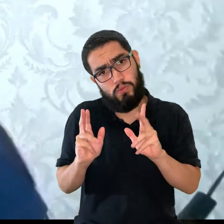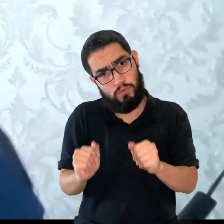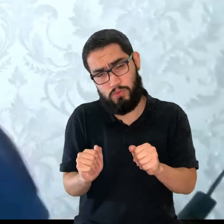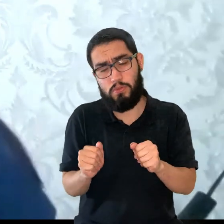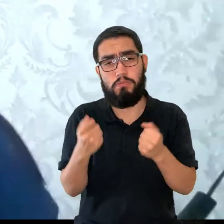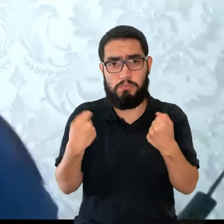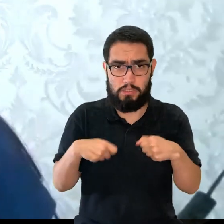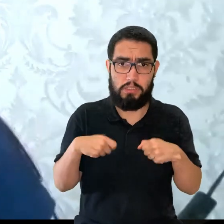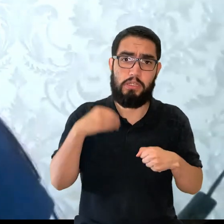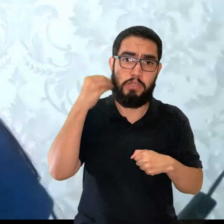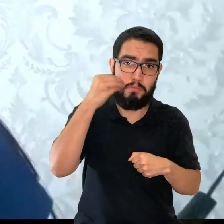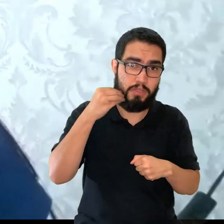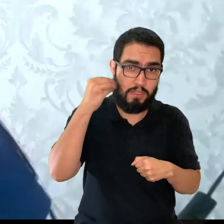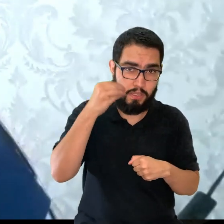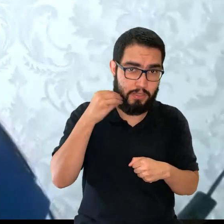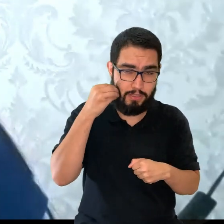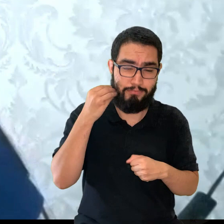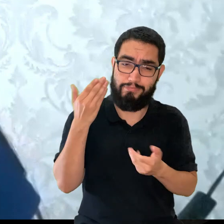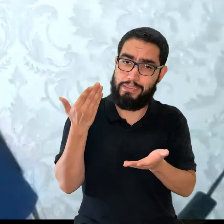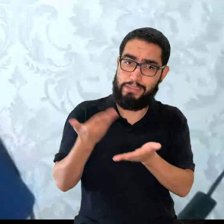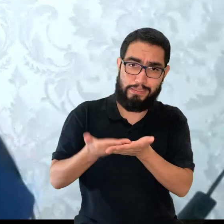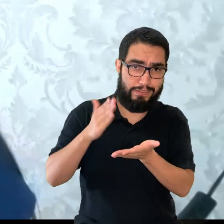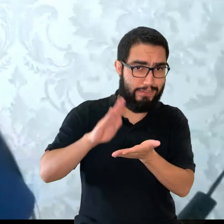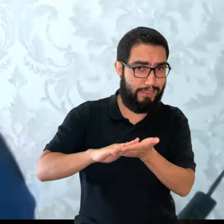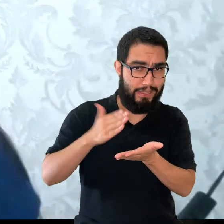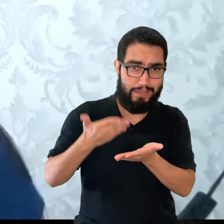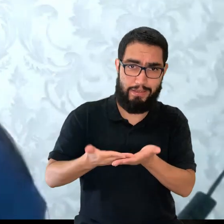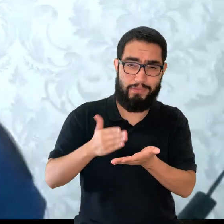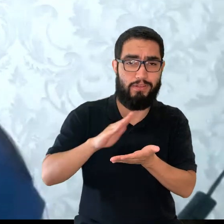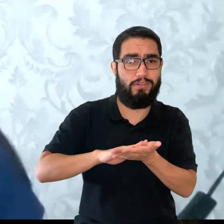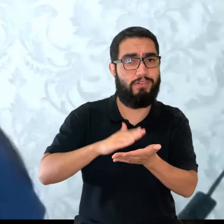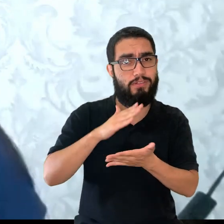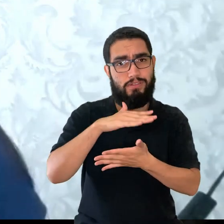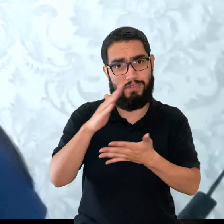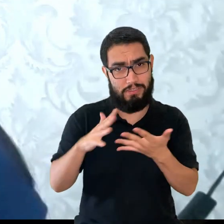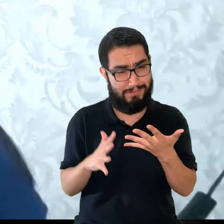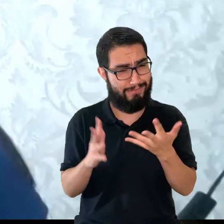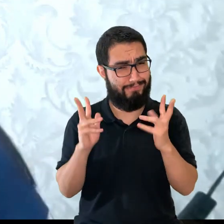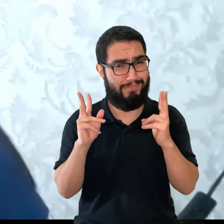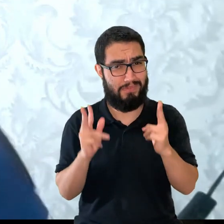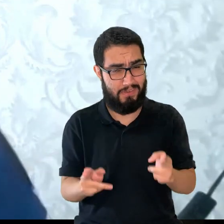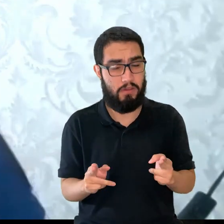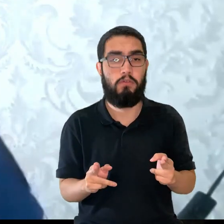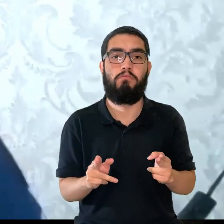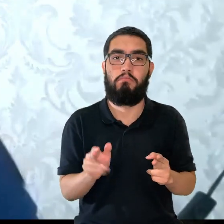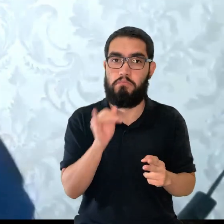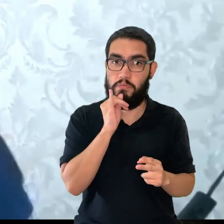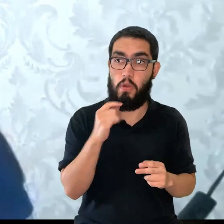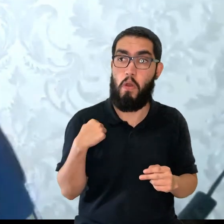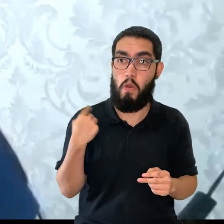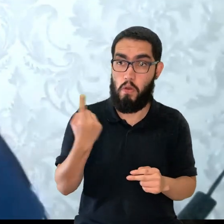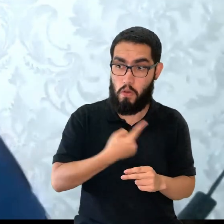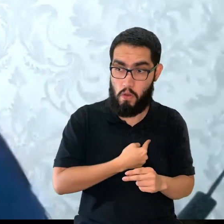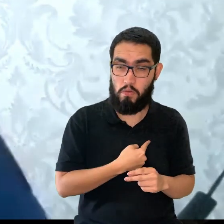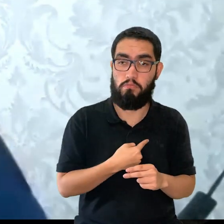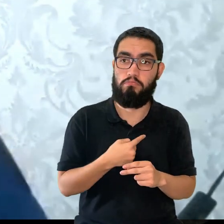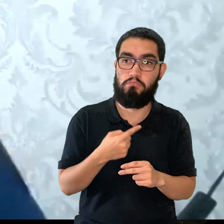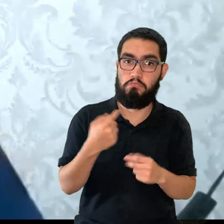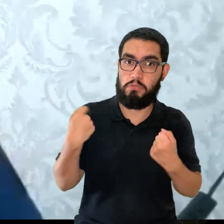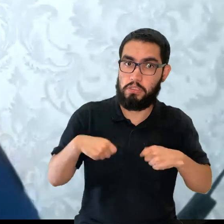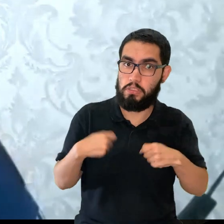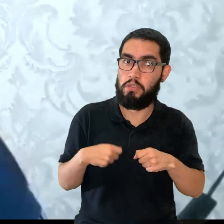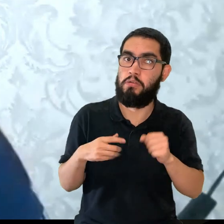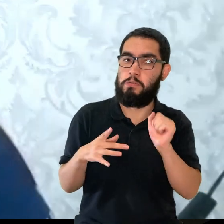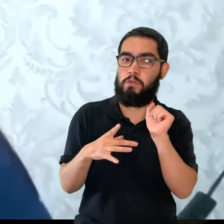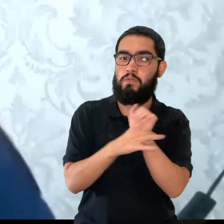área você precisa sim de experiência. Intérprete de Libras também. Quando a gente fala, olha, não assume serviço que você não